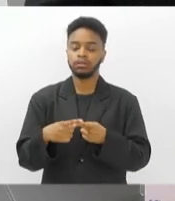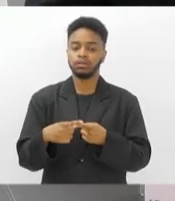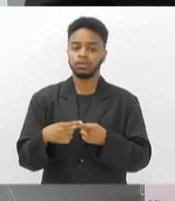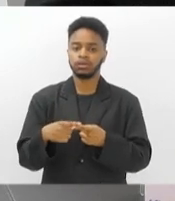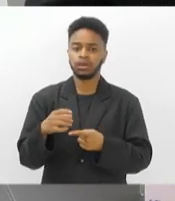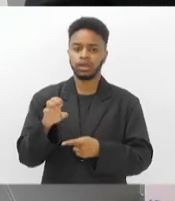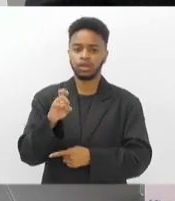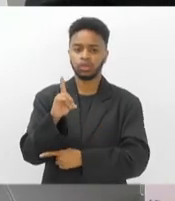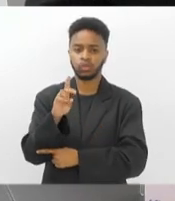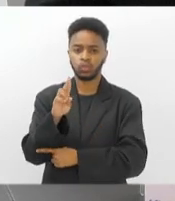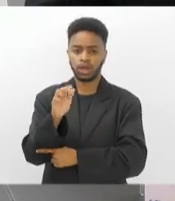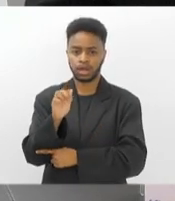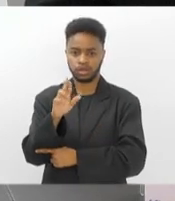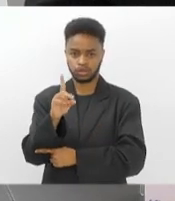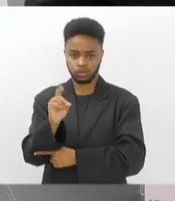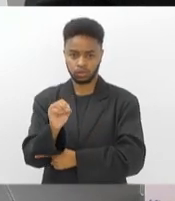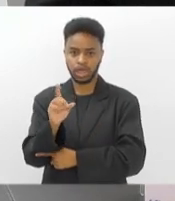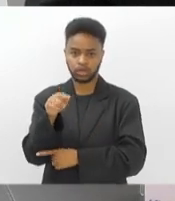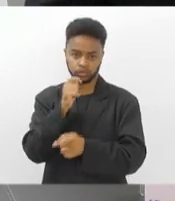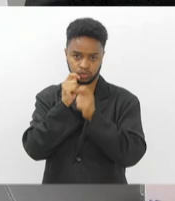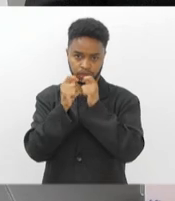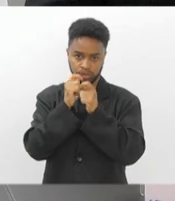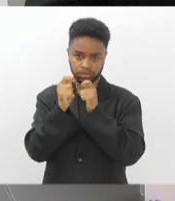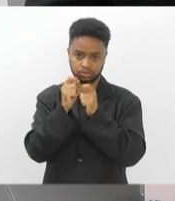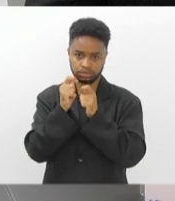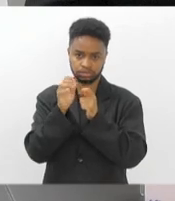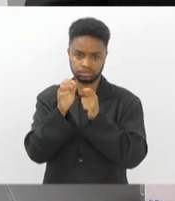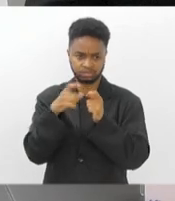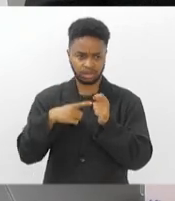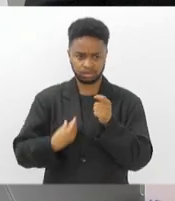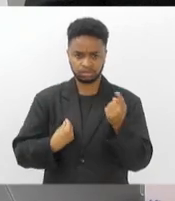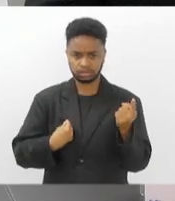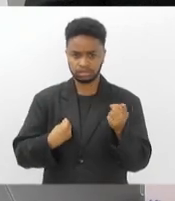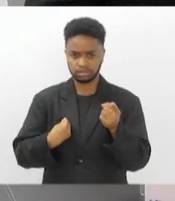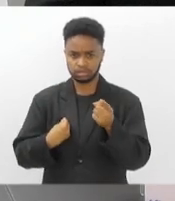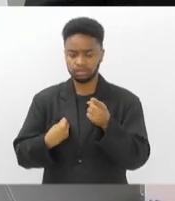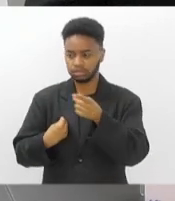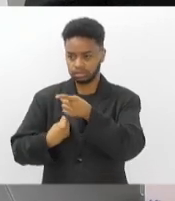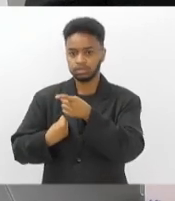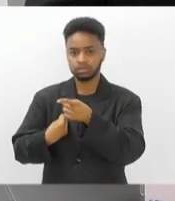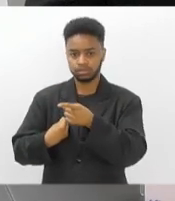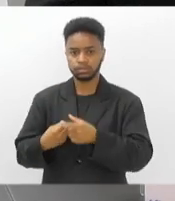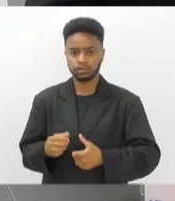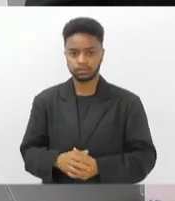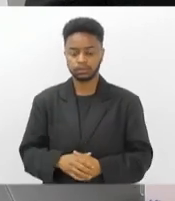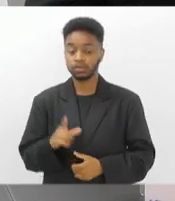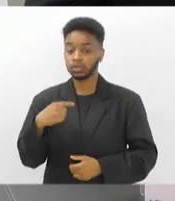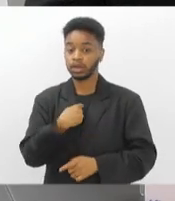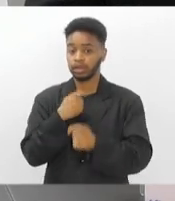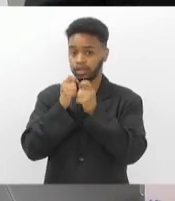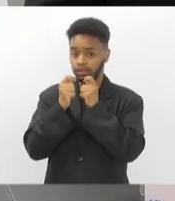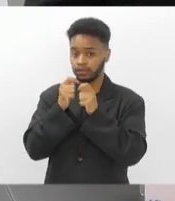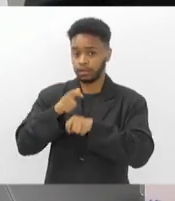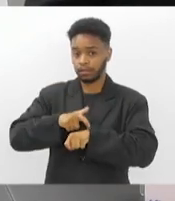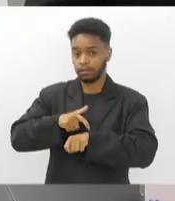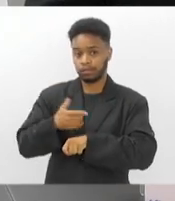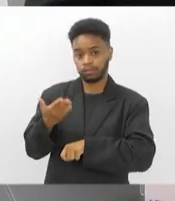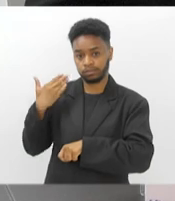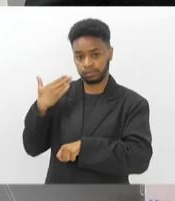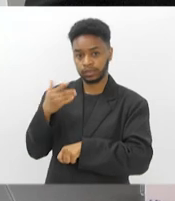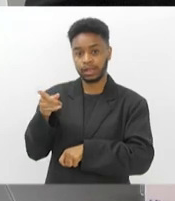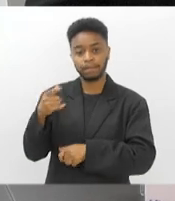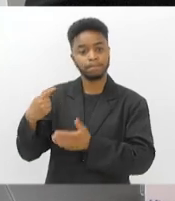Eduardo tchau que tá aqui nosso jornalista tá aqui Eduardo tá aí tá aqui o Eduardo fizemos uma entrevista há pouco e ele me perguntou